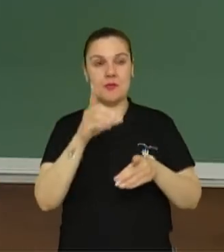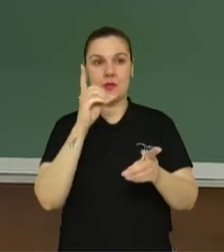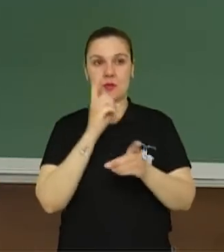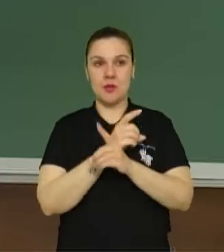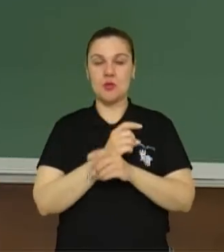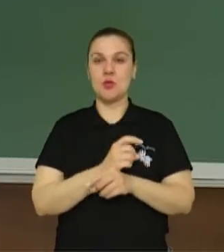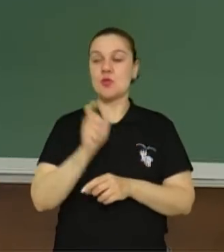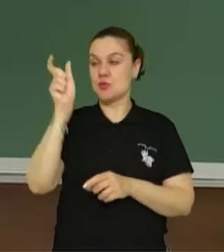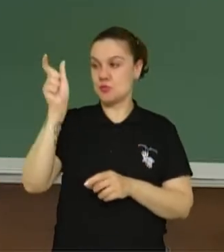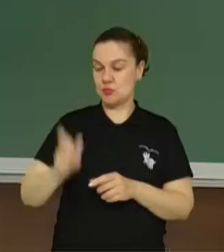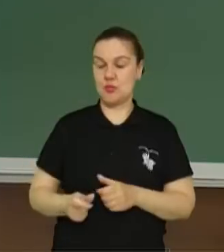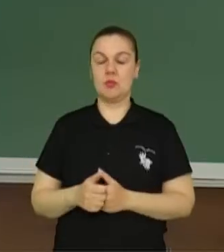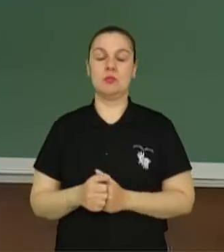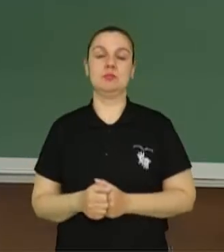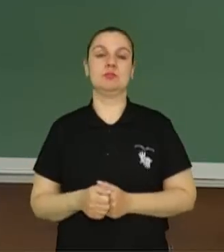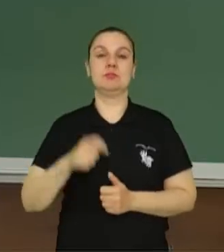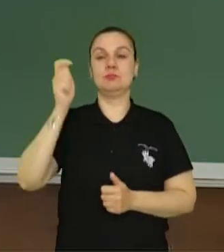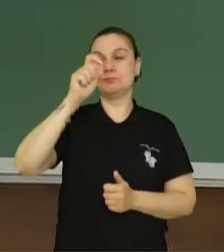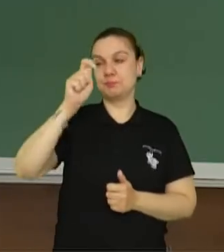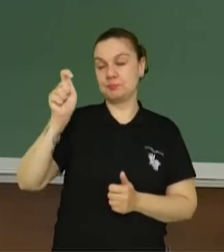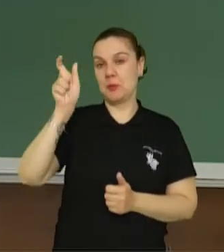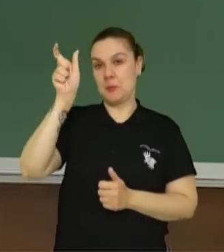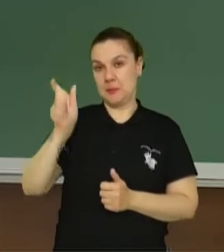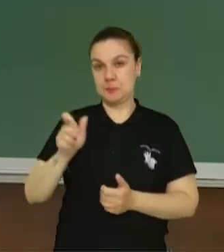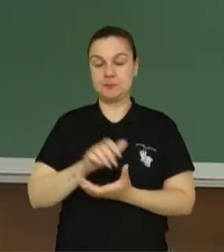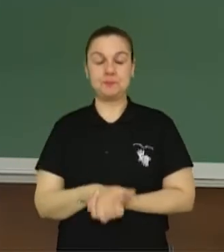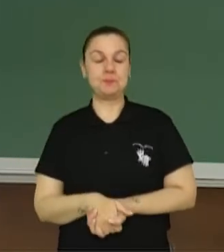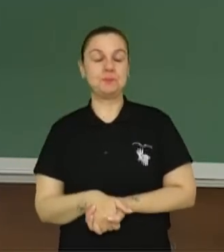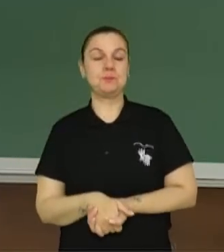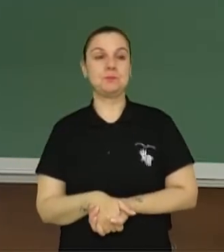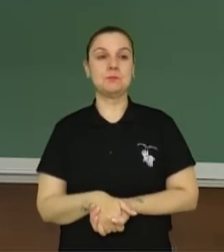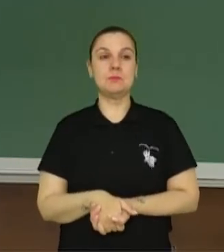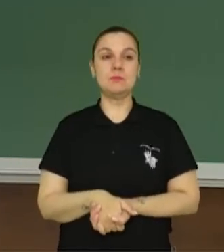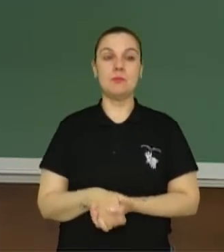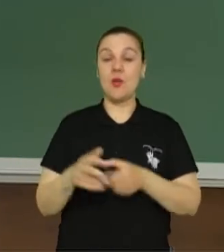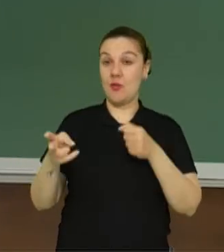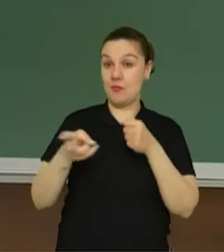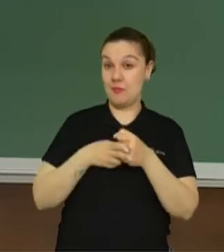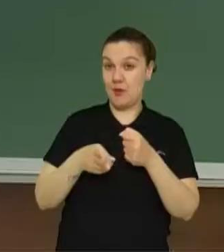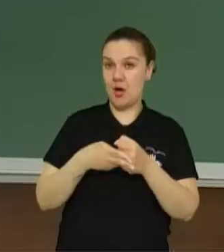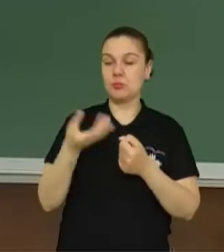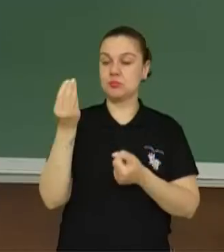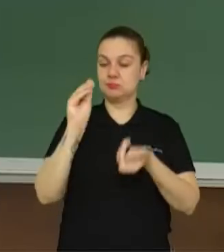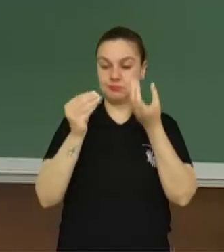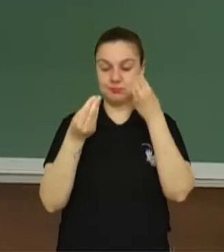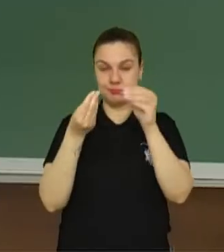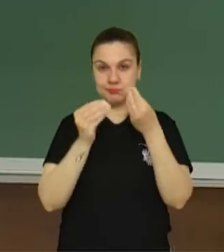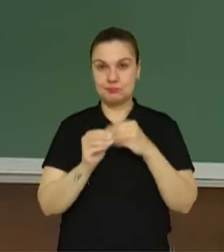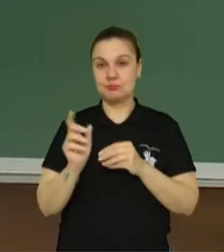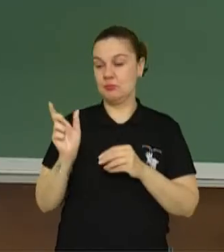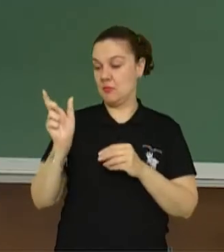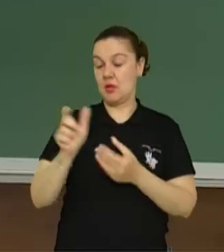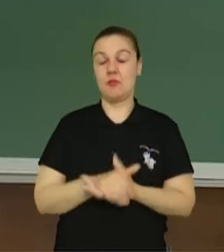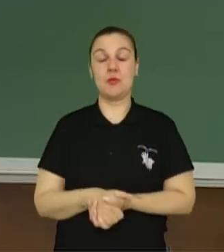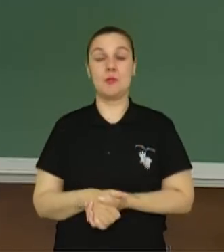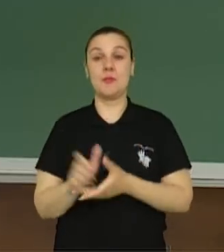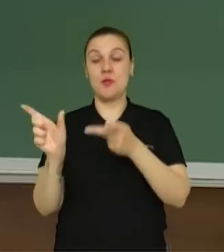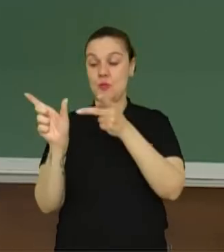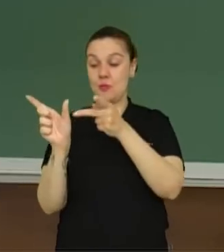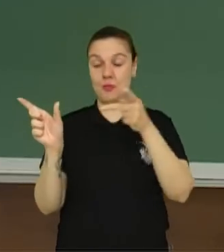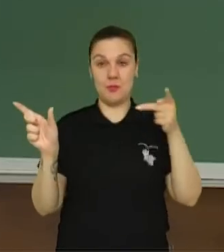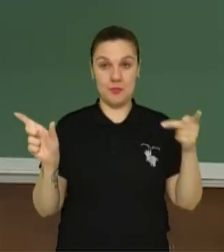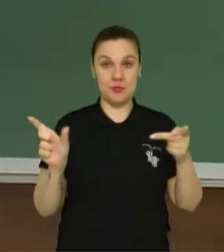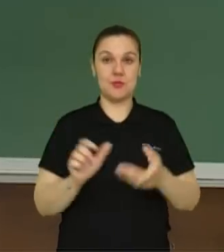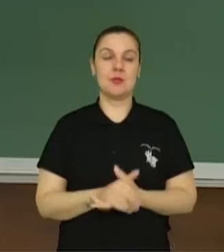lá, sujeito, e aí anota a palavra que forma o sujeito. Escreve lá, verbo, e aí coloca qual é o verbo. E